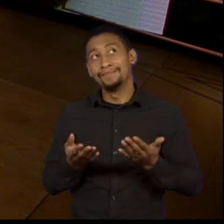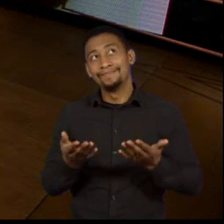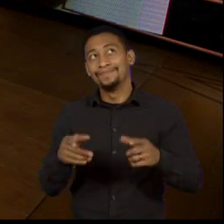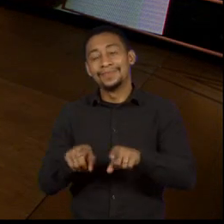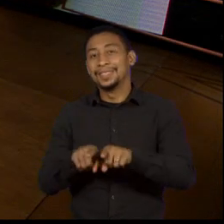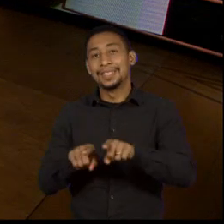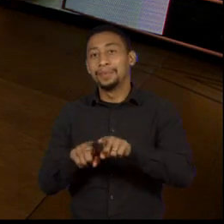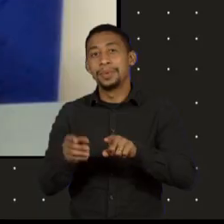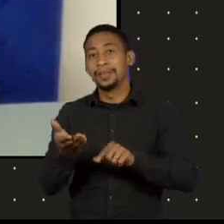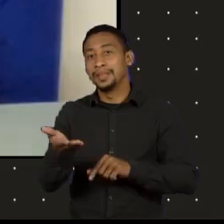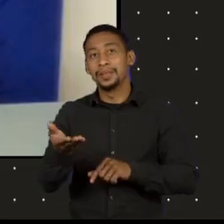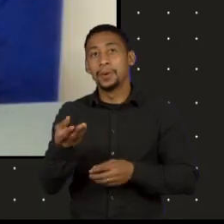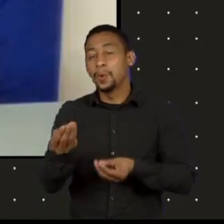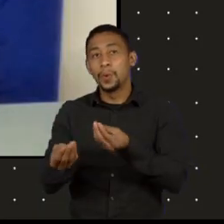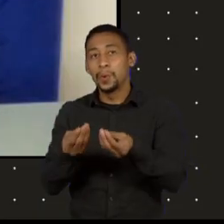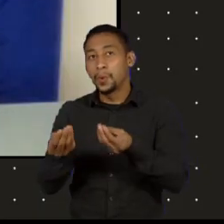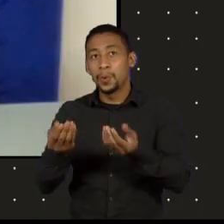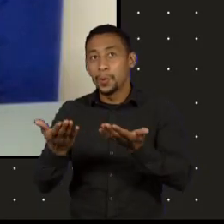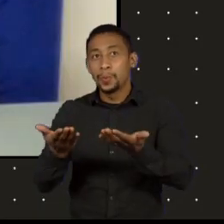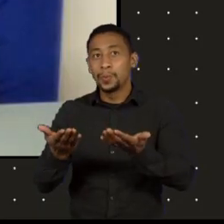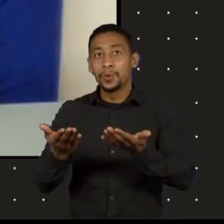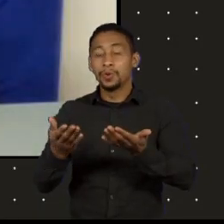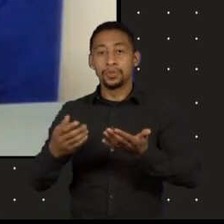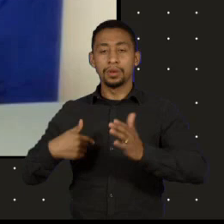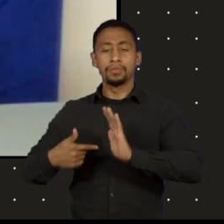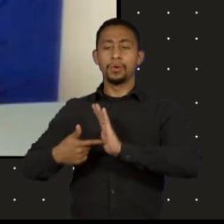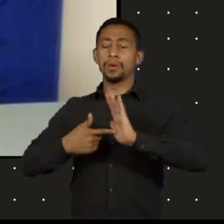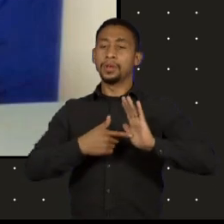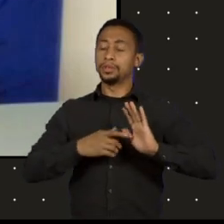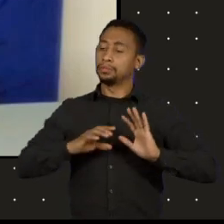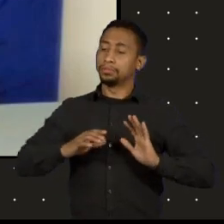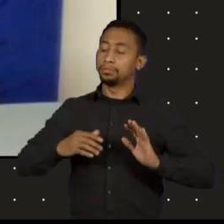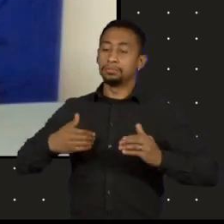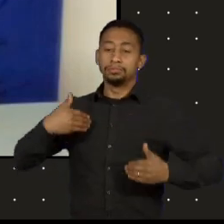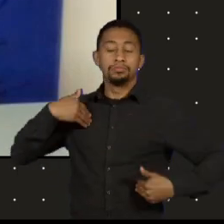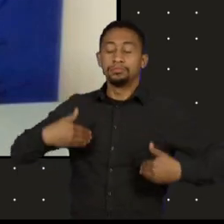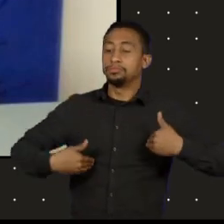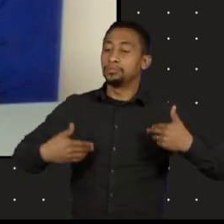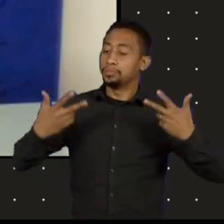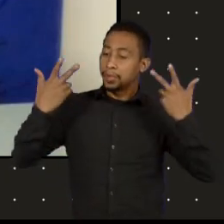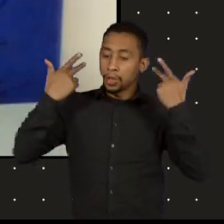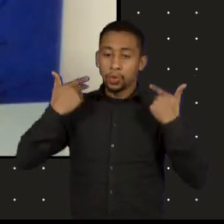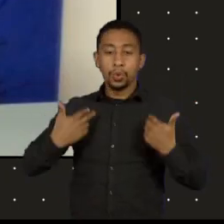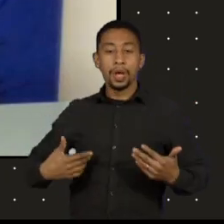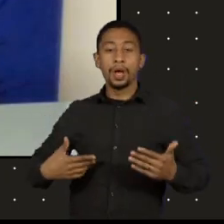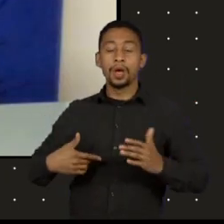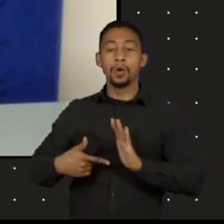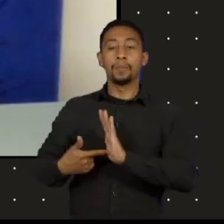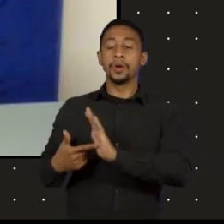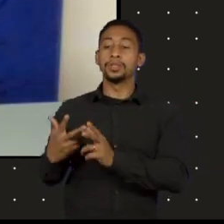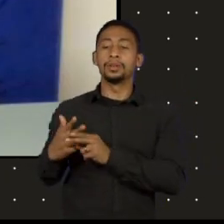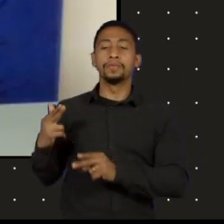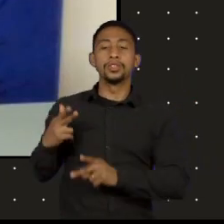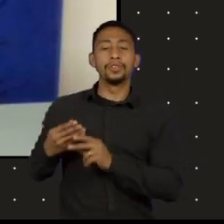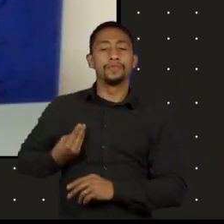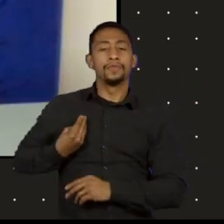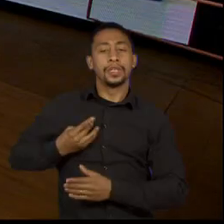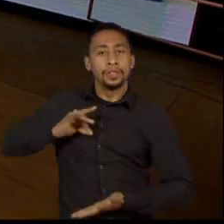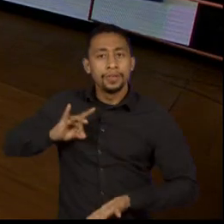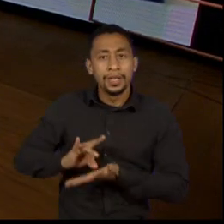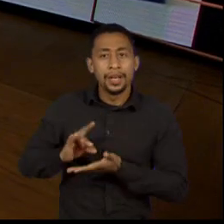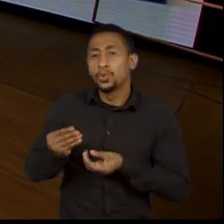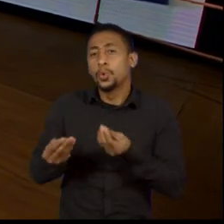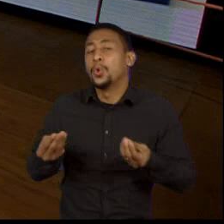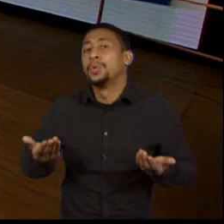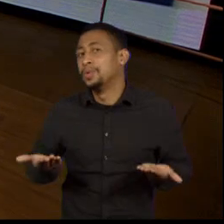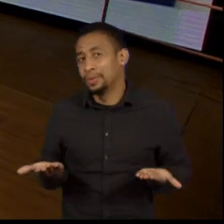você aciona uma suposta espontaneidade, uma suposta imitação de vida, uma suposta